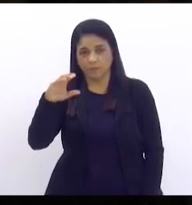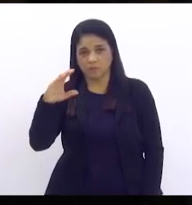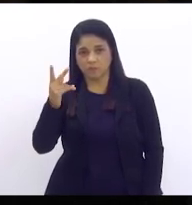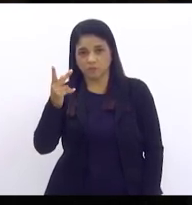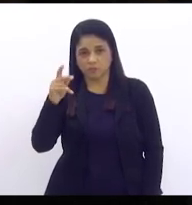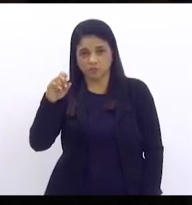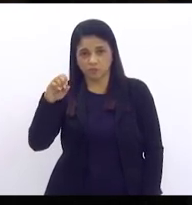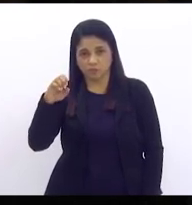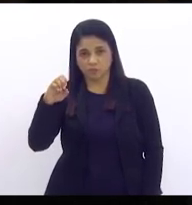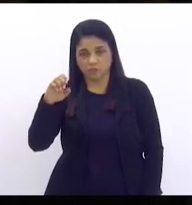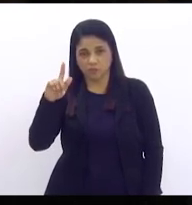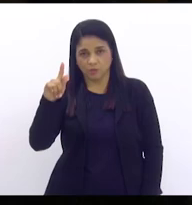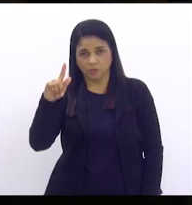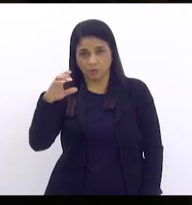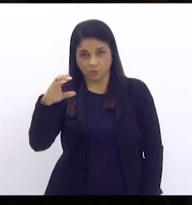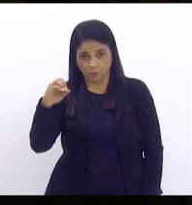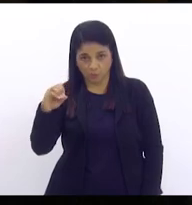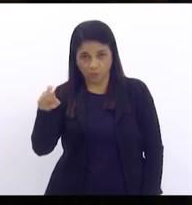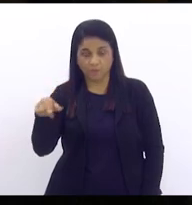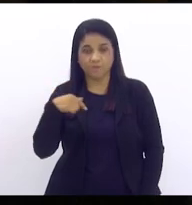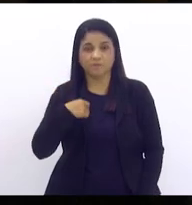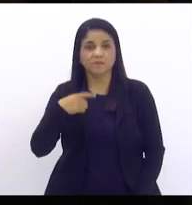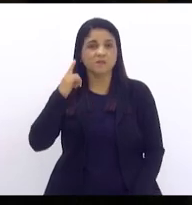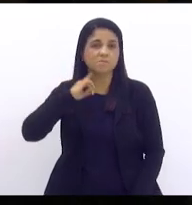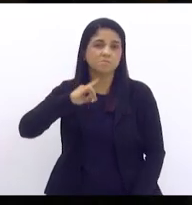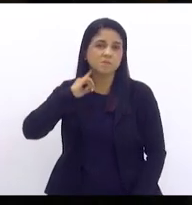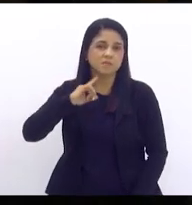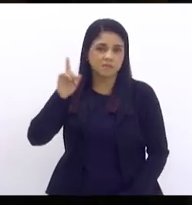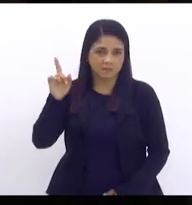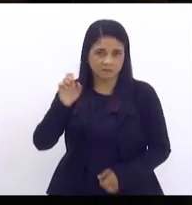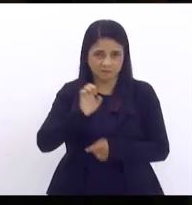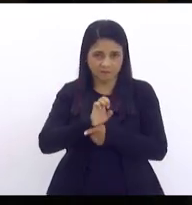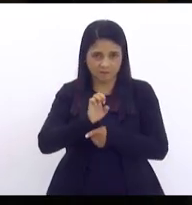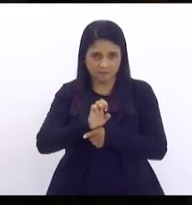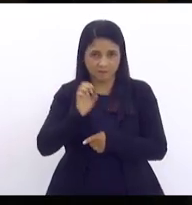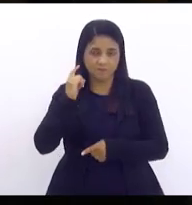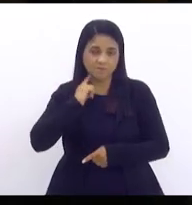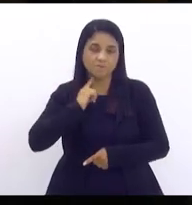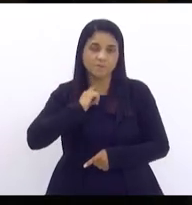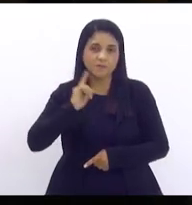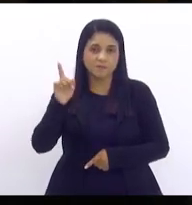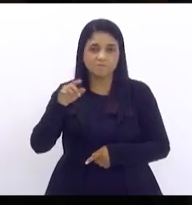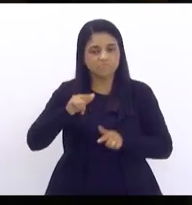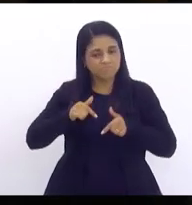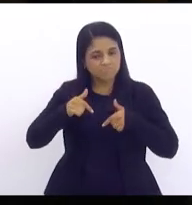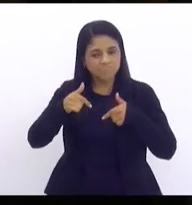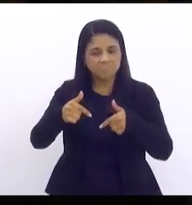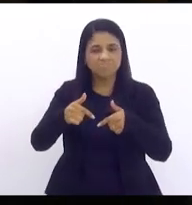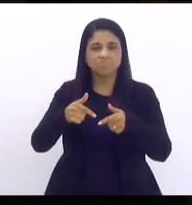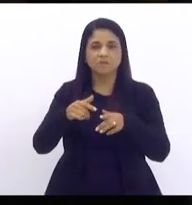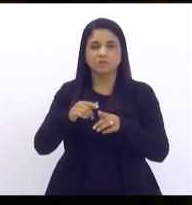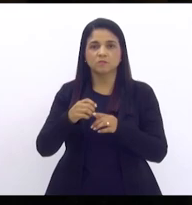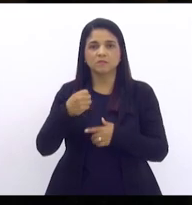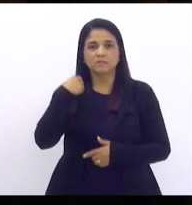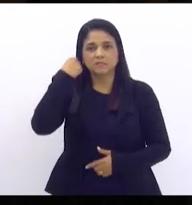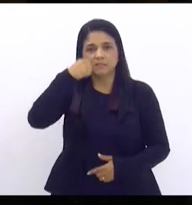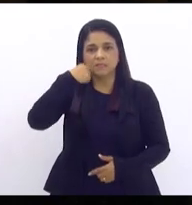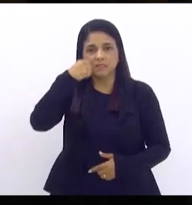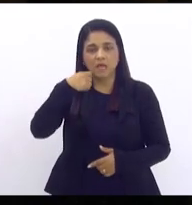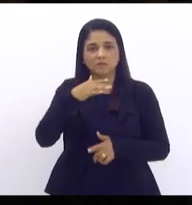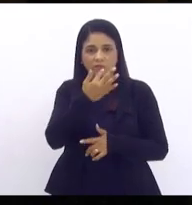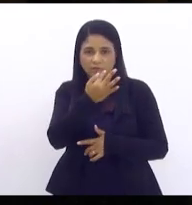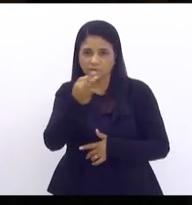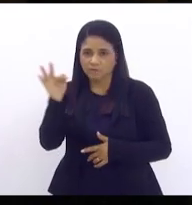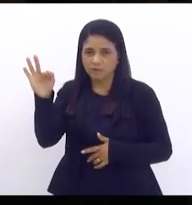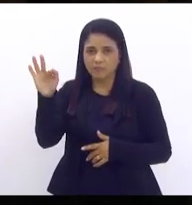pelo seu desempenho à frente do Senado Federal, aquela